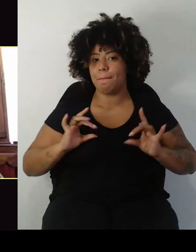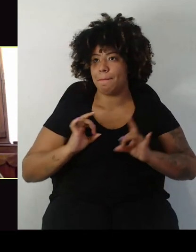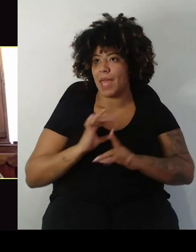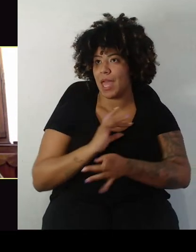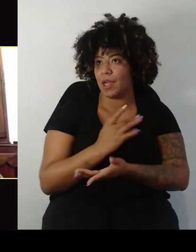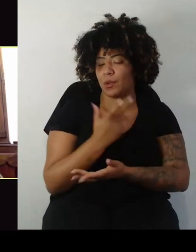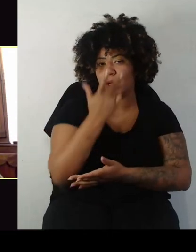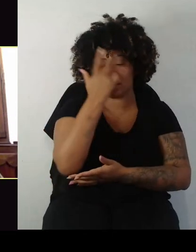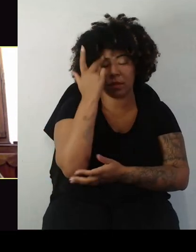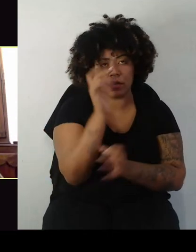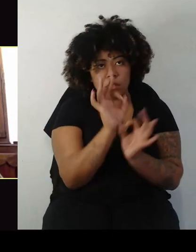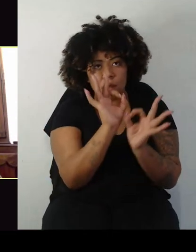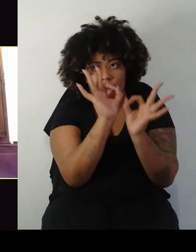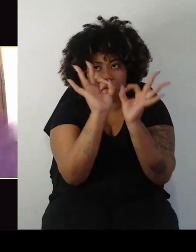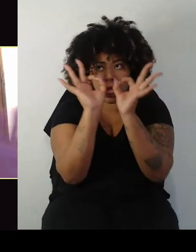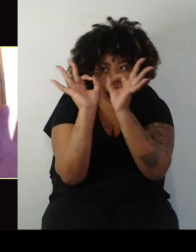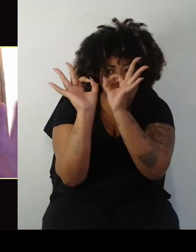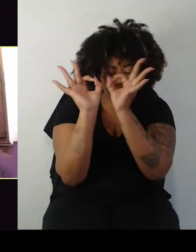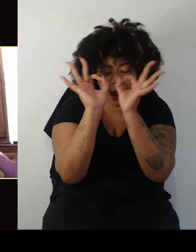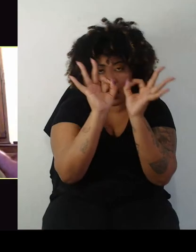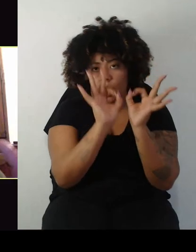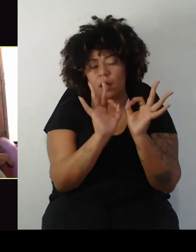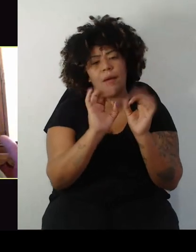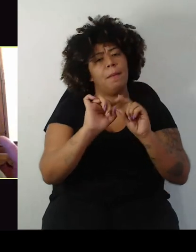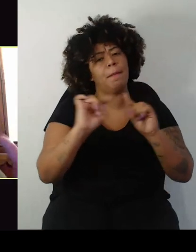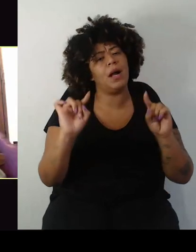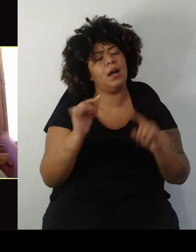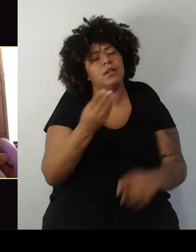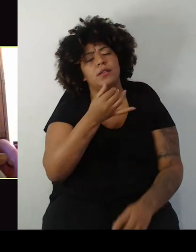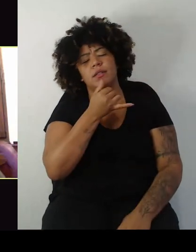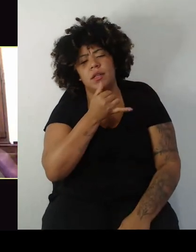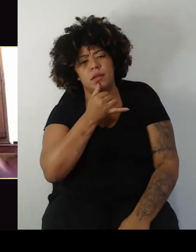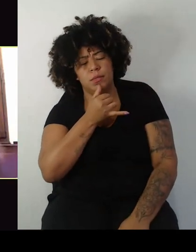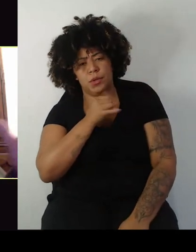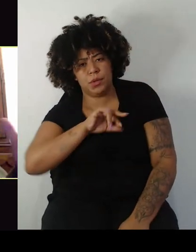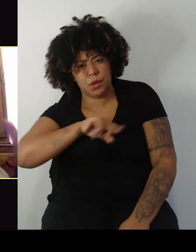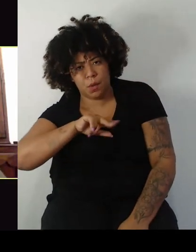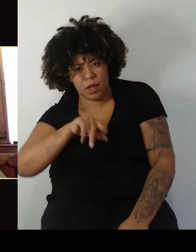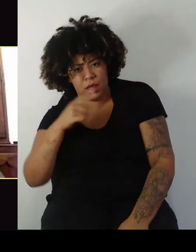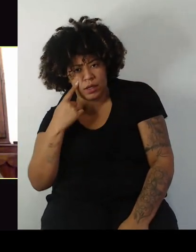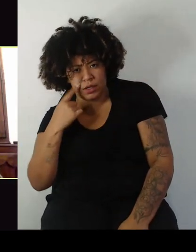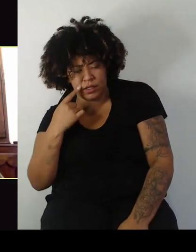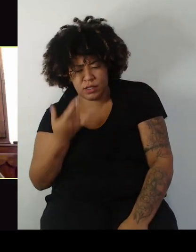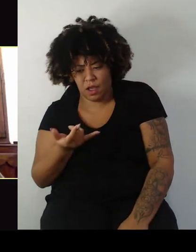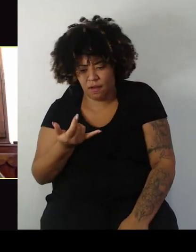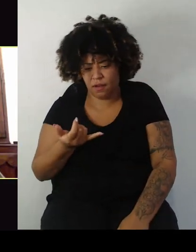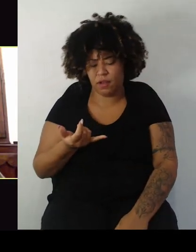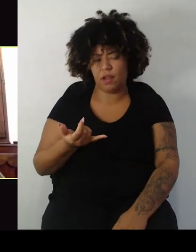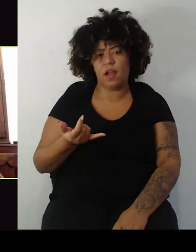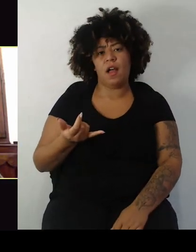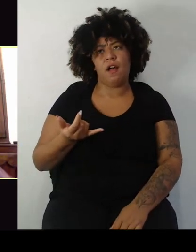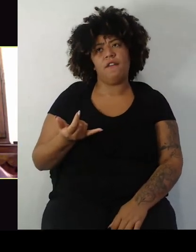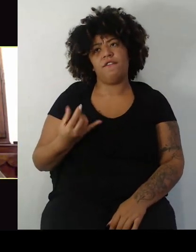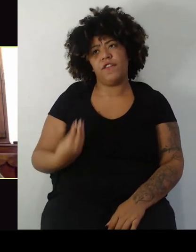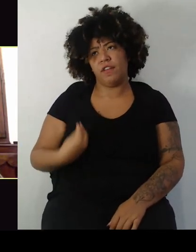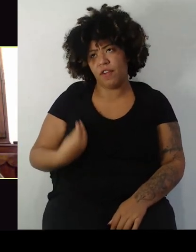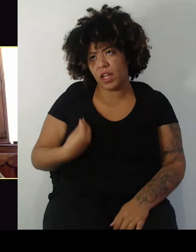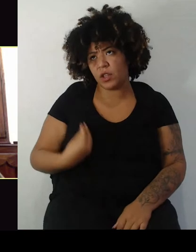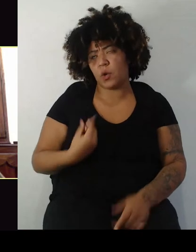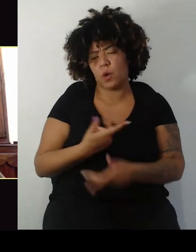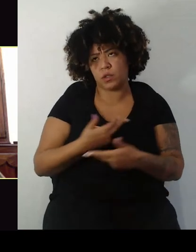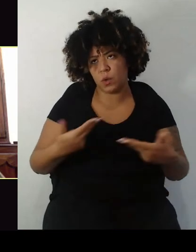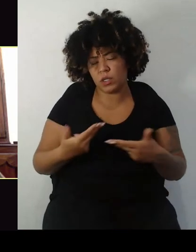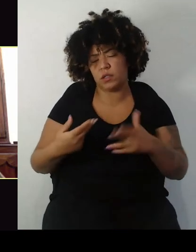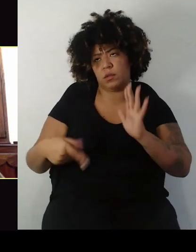e o medo Eles advém mais do fato de que estamos lidando aqui com os grandes temas da vida a vida a morte